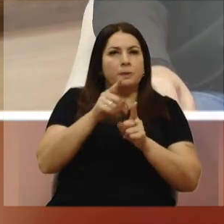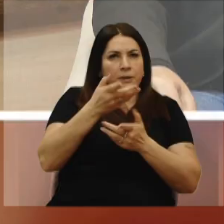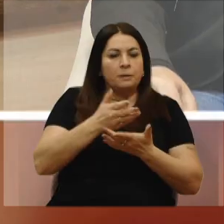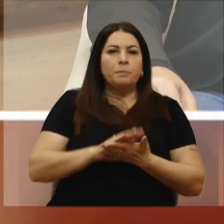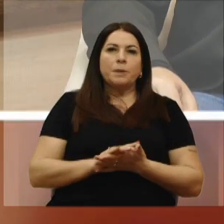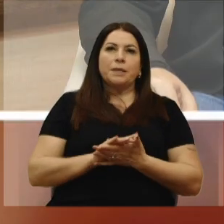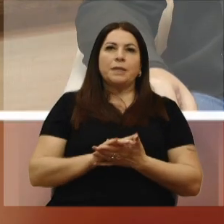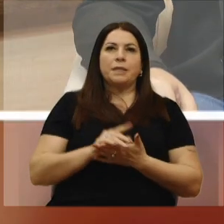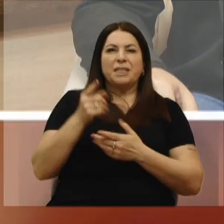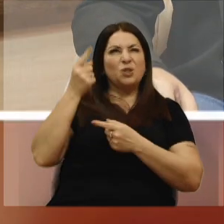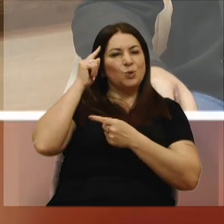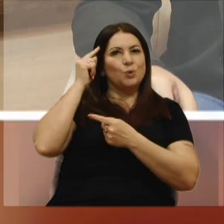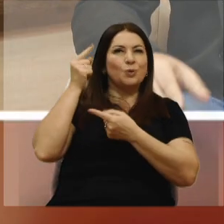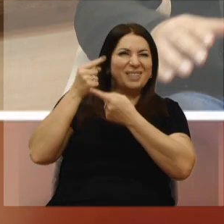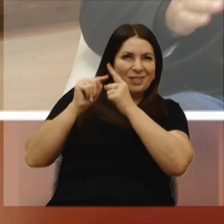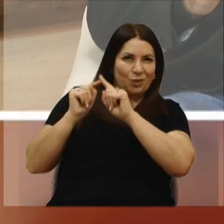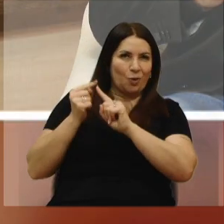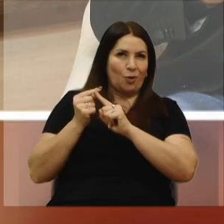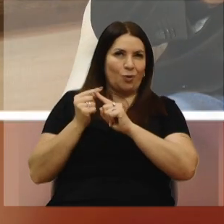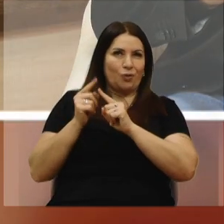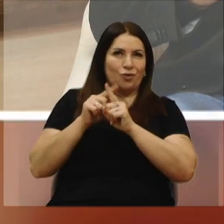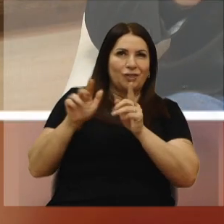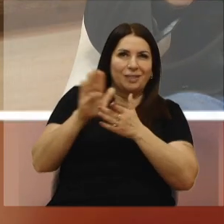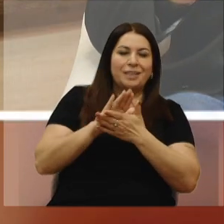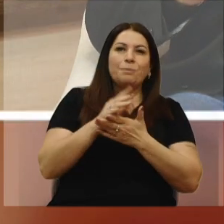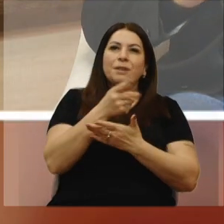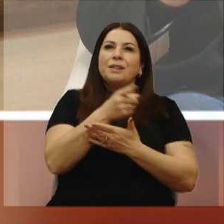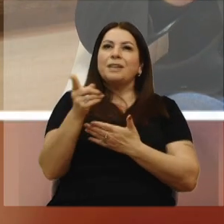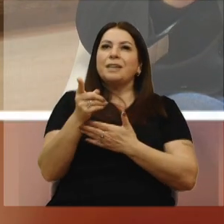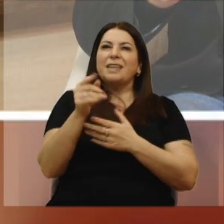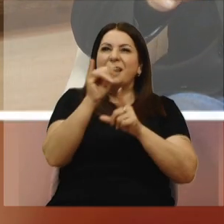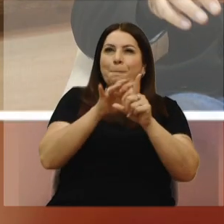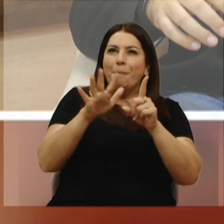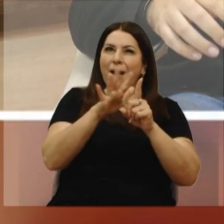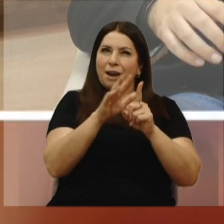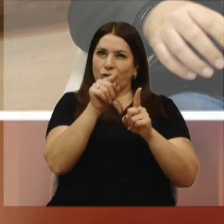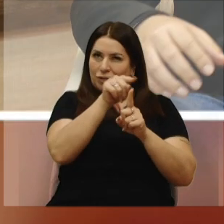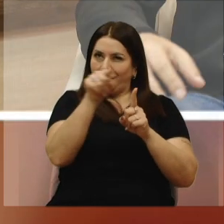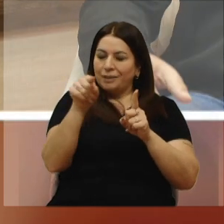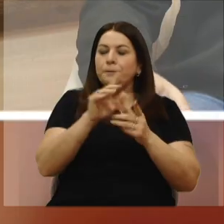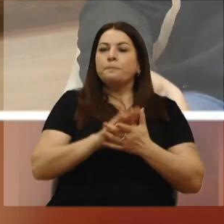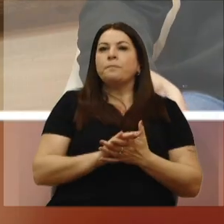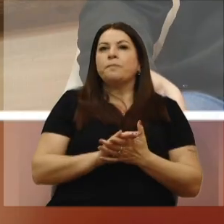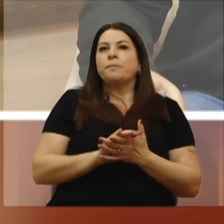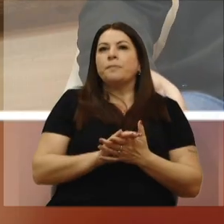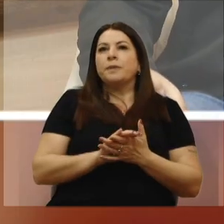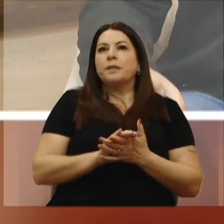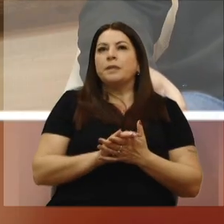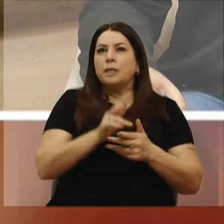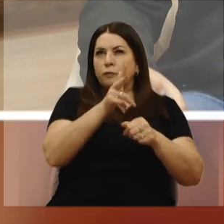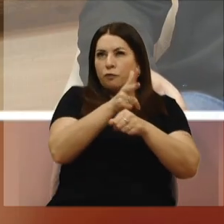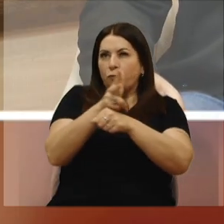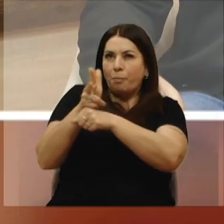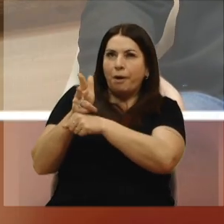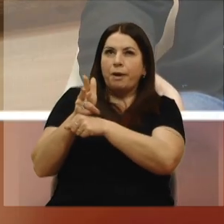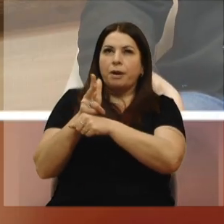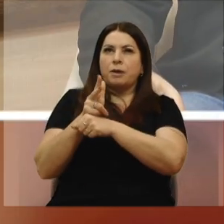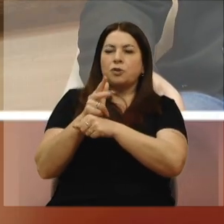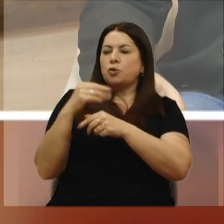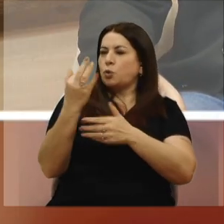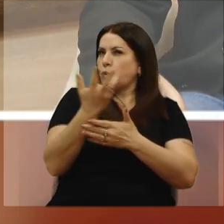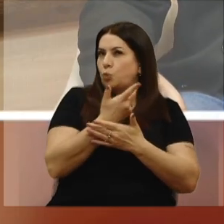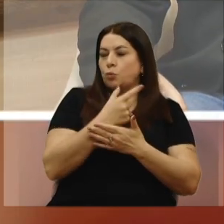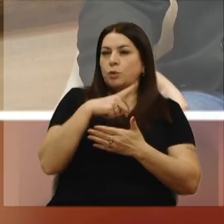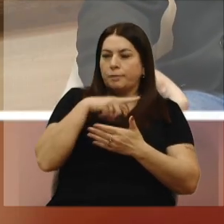Ainda nessa lógica da roupagem pela imagem, no caso aqui das filmagens,